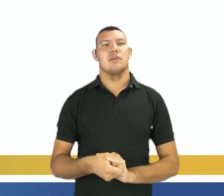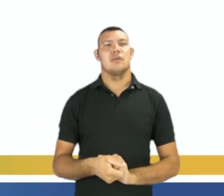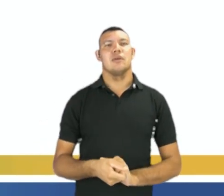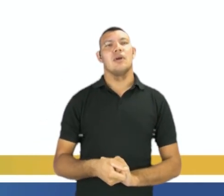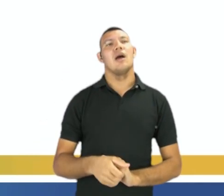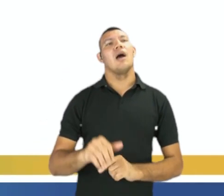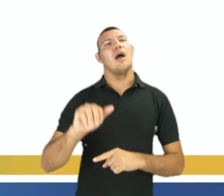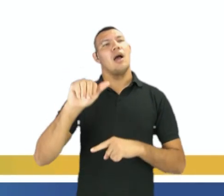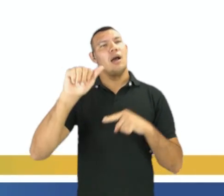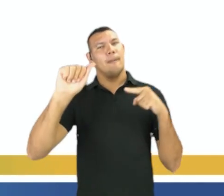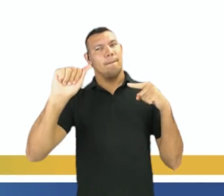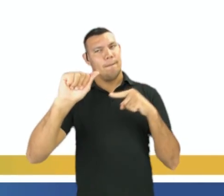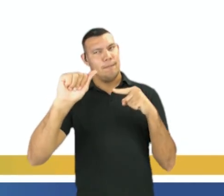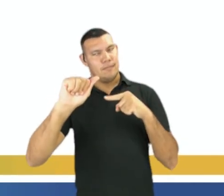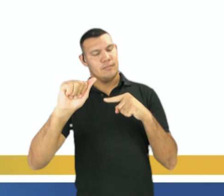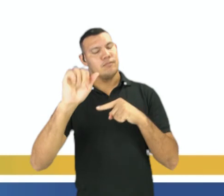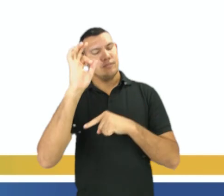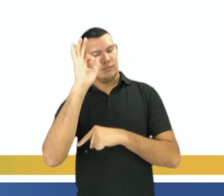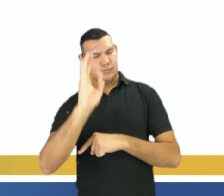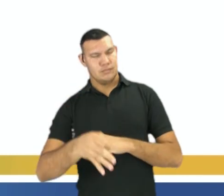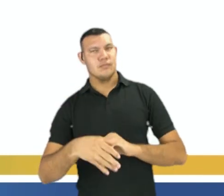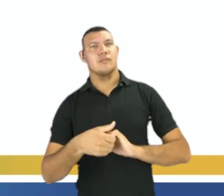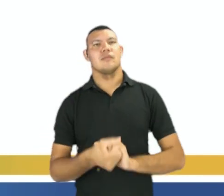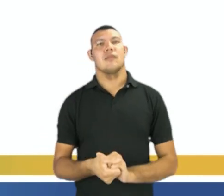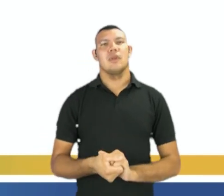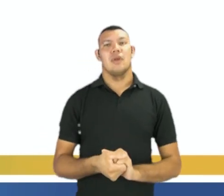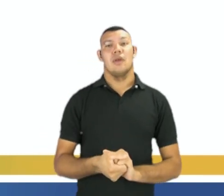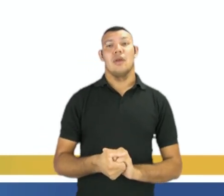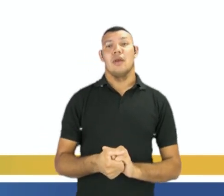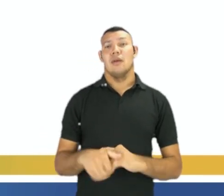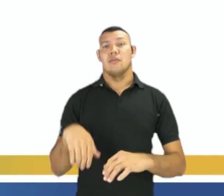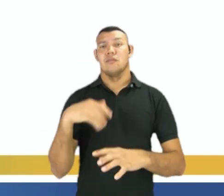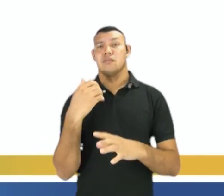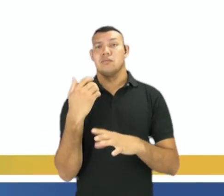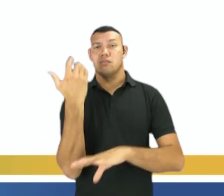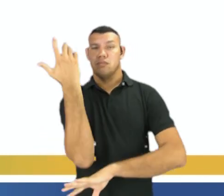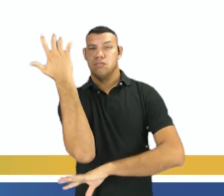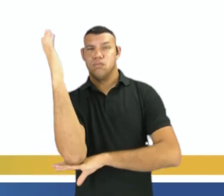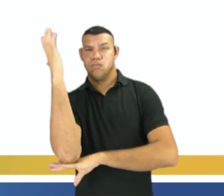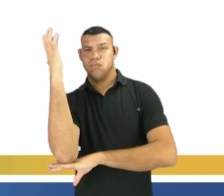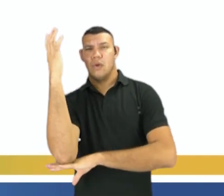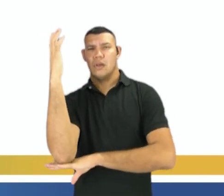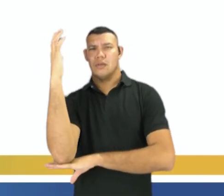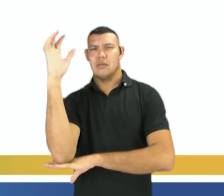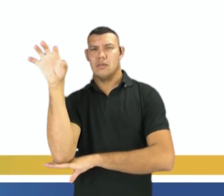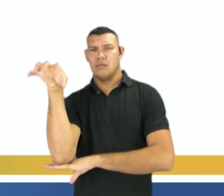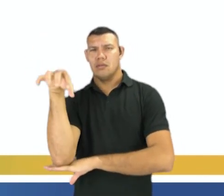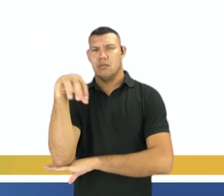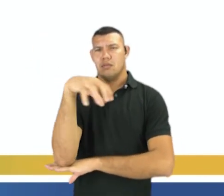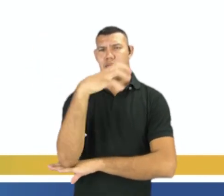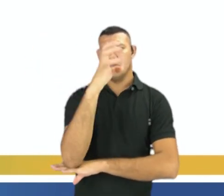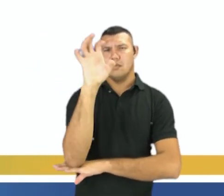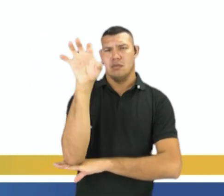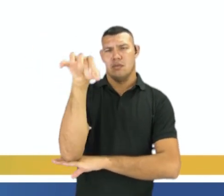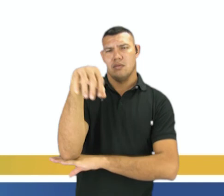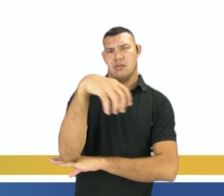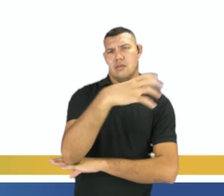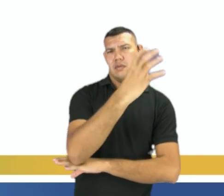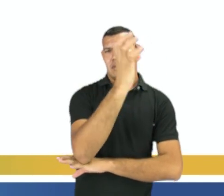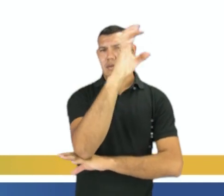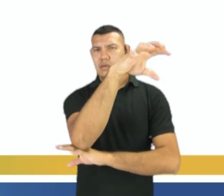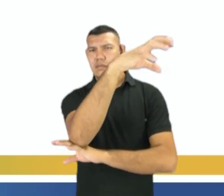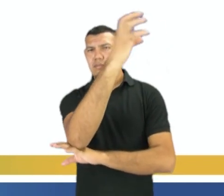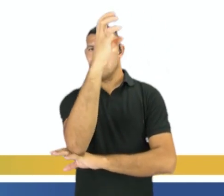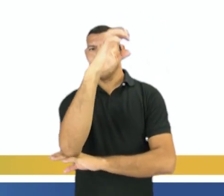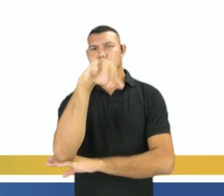xerófila, né? Então, essa vegetação, né, na Caatinga possui uma característica específica. A xerófila representa uma adaptação